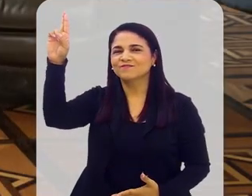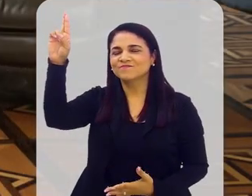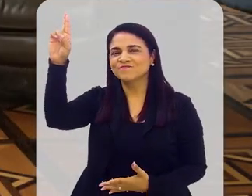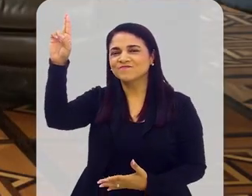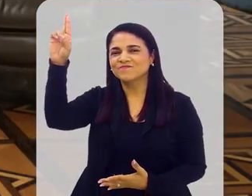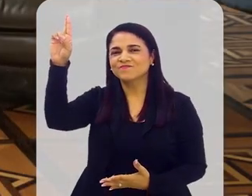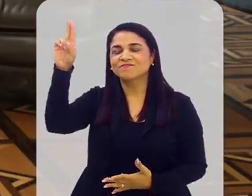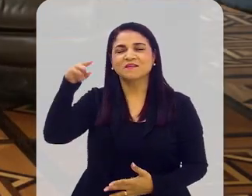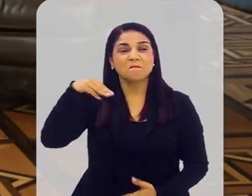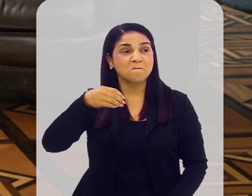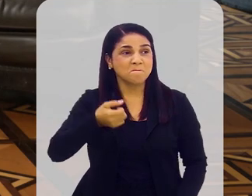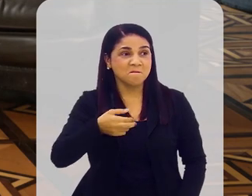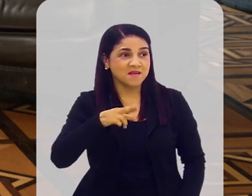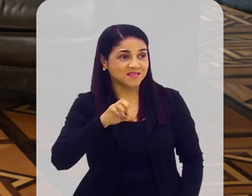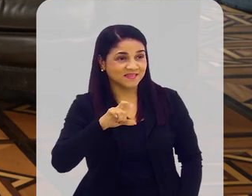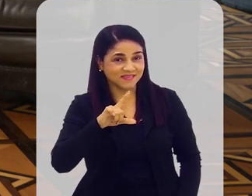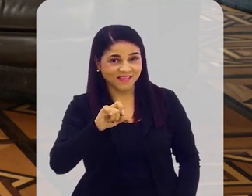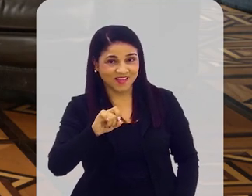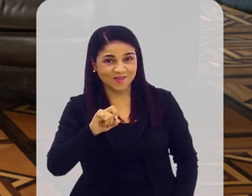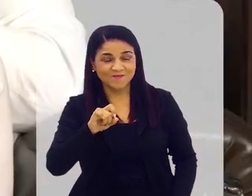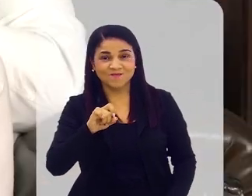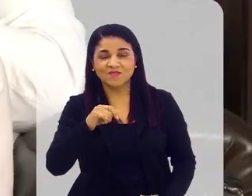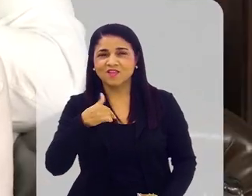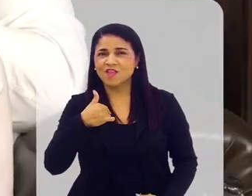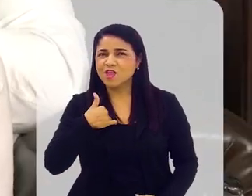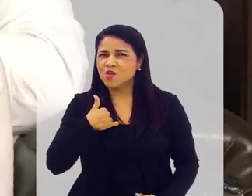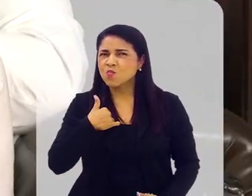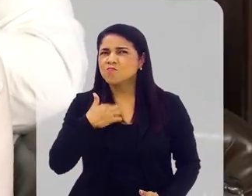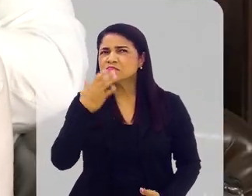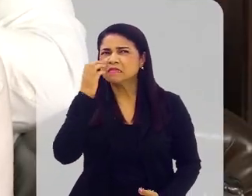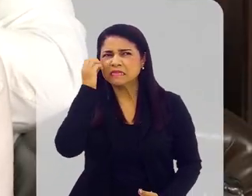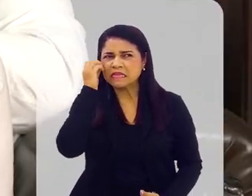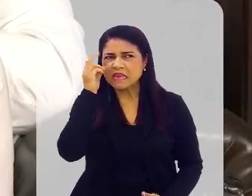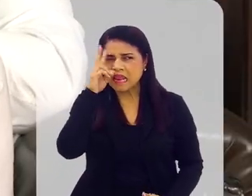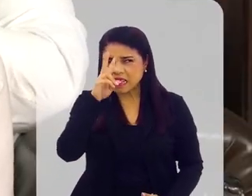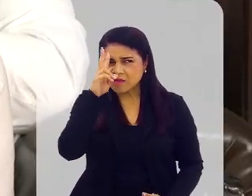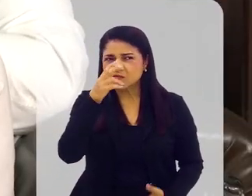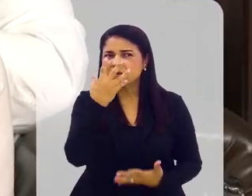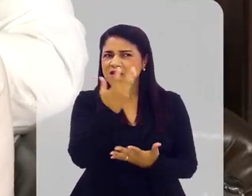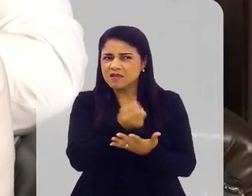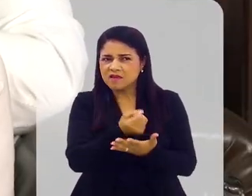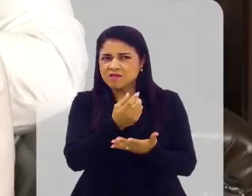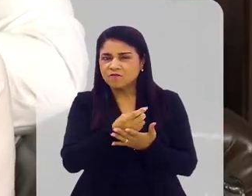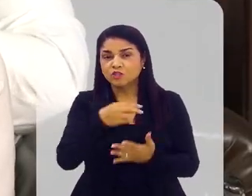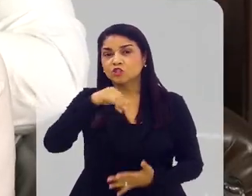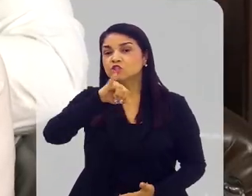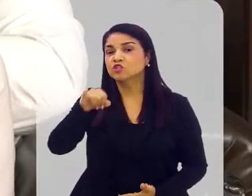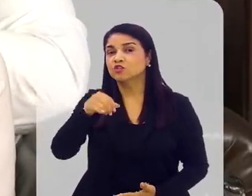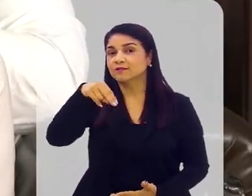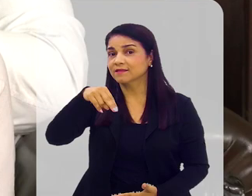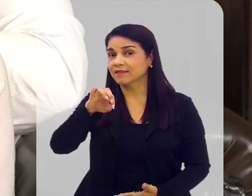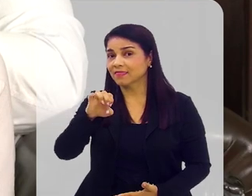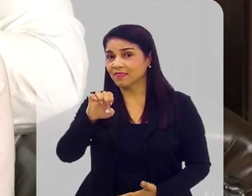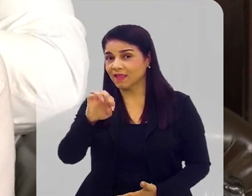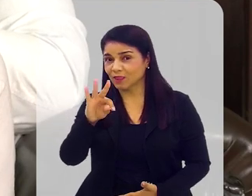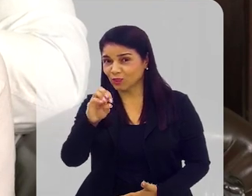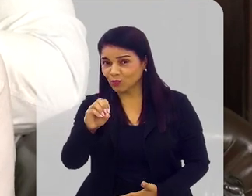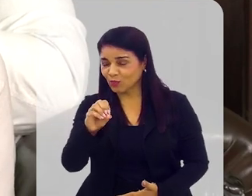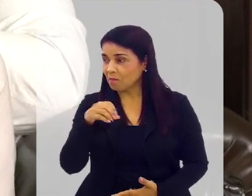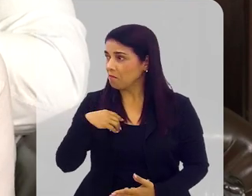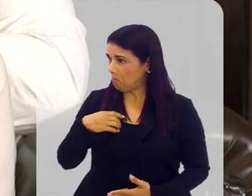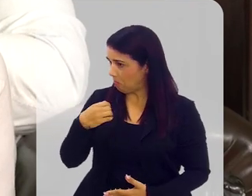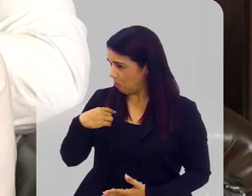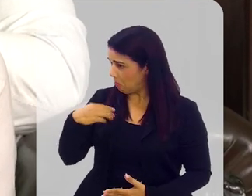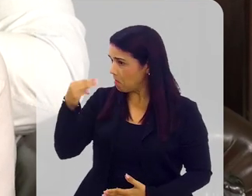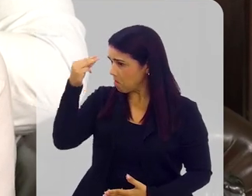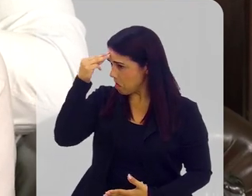Deus do céu, Marcelo Gregory. Marcelo, se eu não me engano, quem gravou essa música, Jota Neto também, não foi? Que